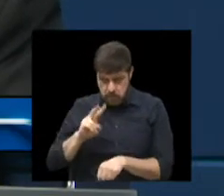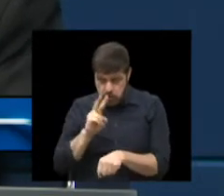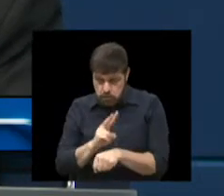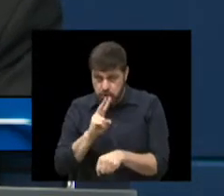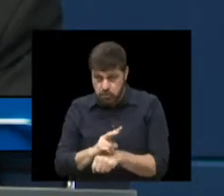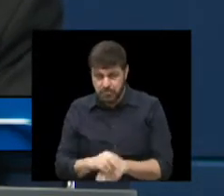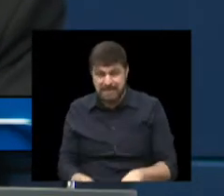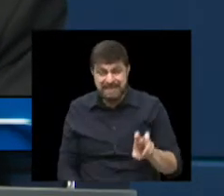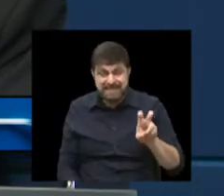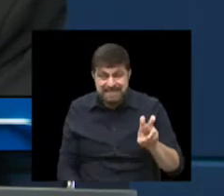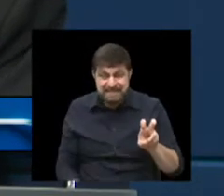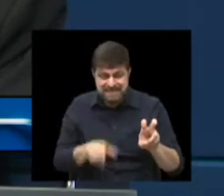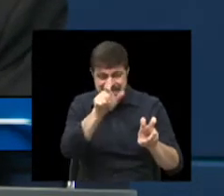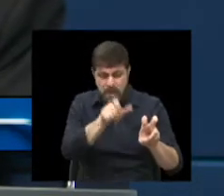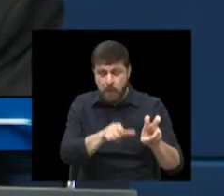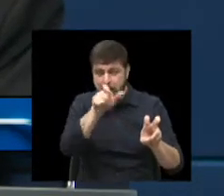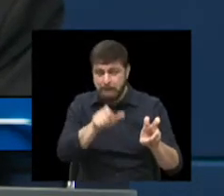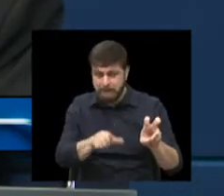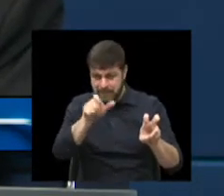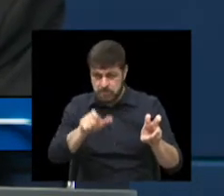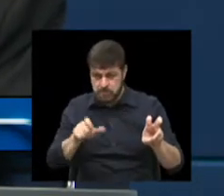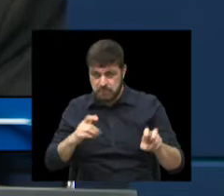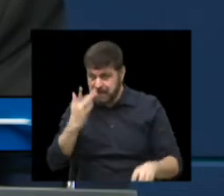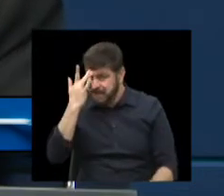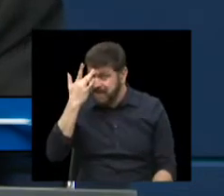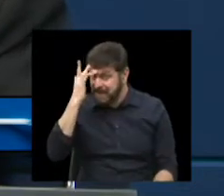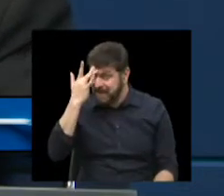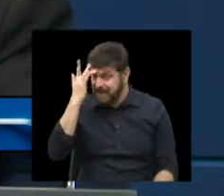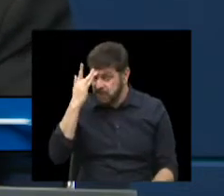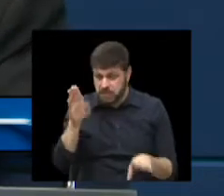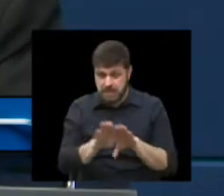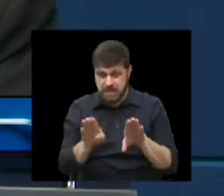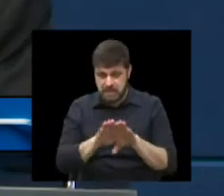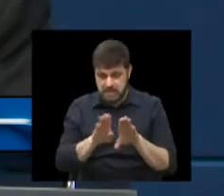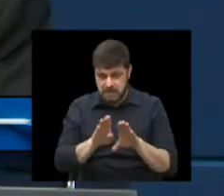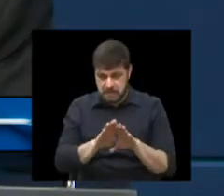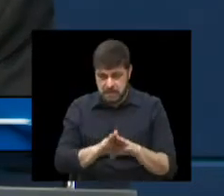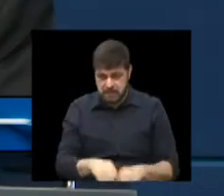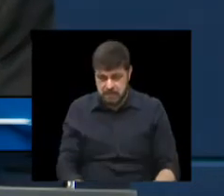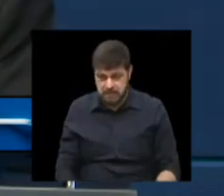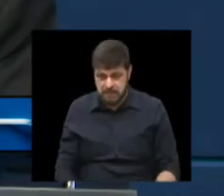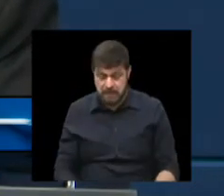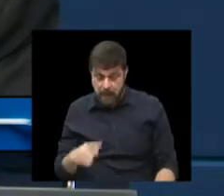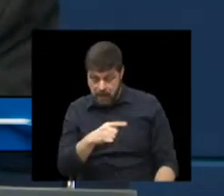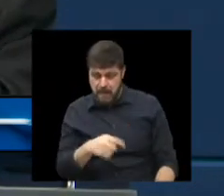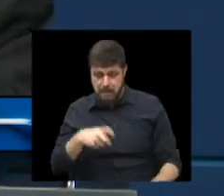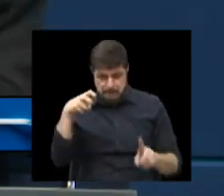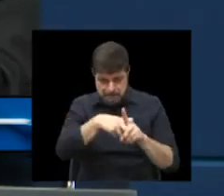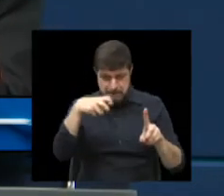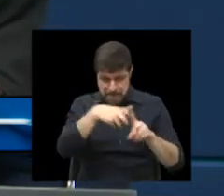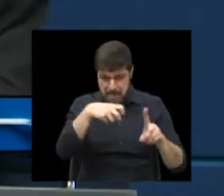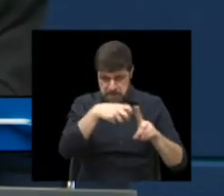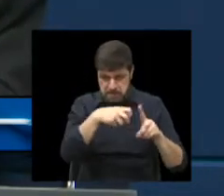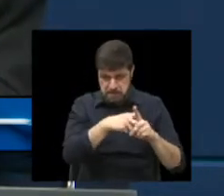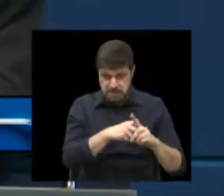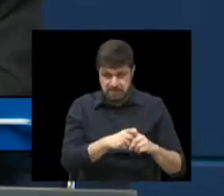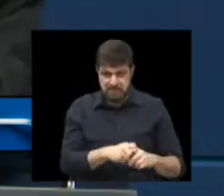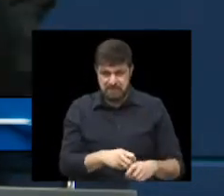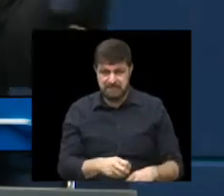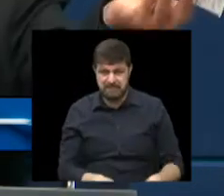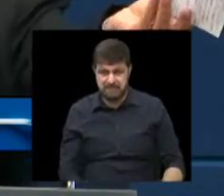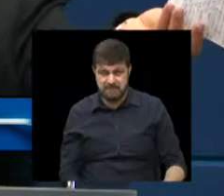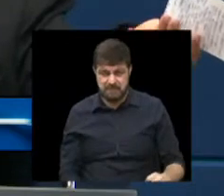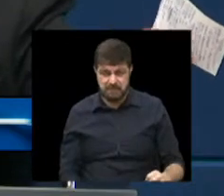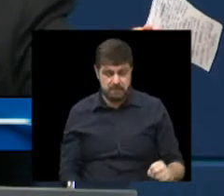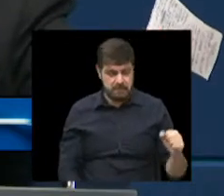vindas, Mariana Conte, do Paquistão e da Índia. Chegaram porque estavam perseguidos em seus países. O que você vai fazer com a tua família?